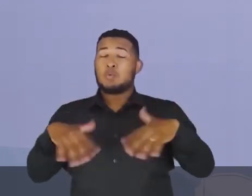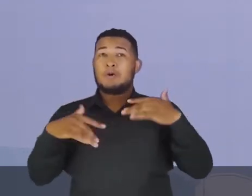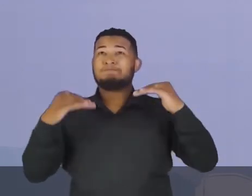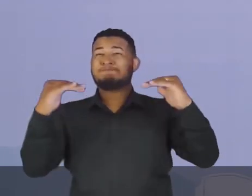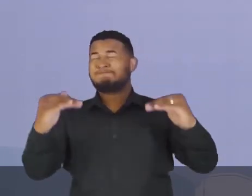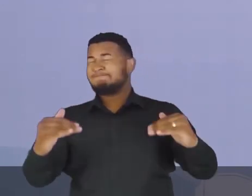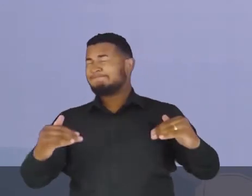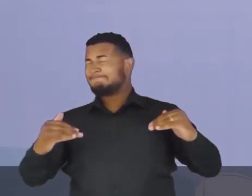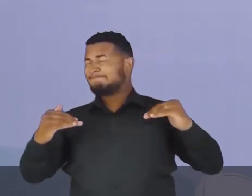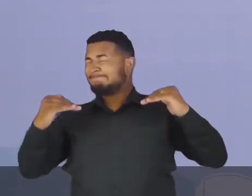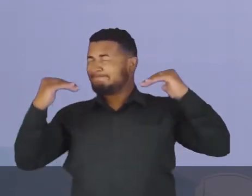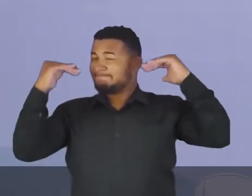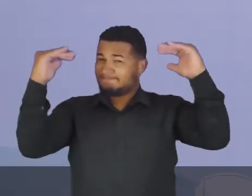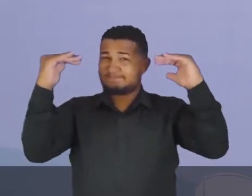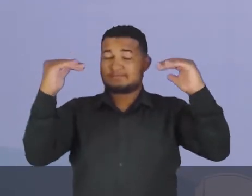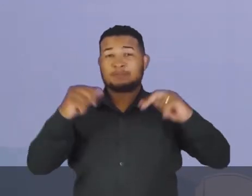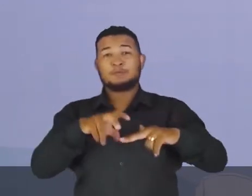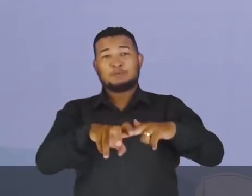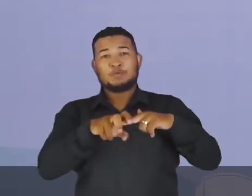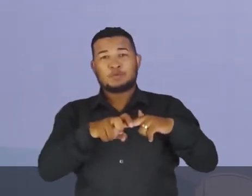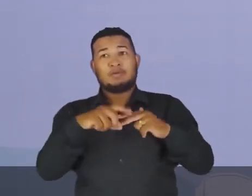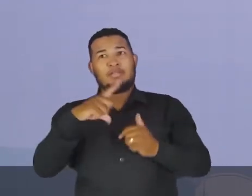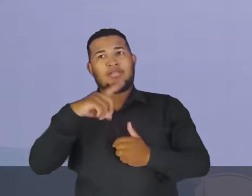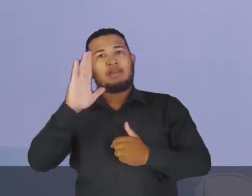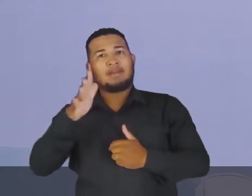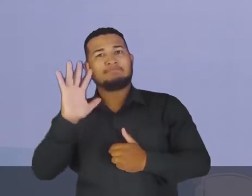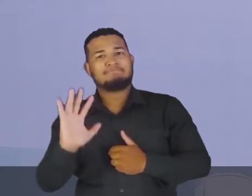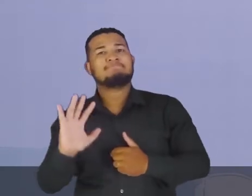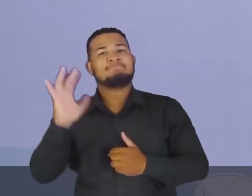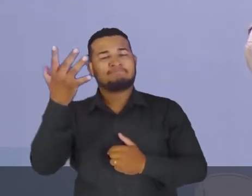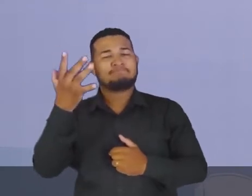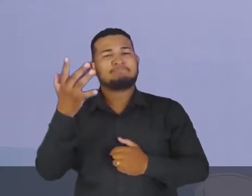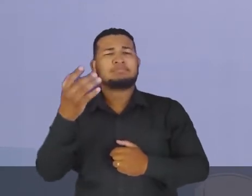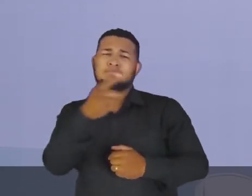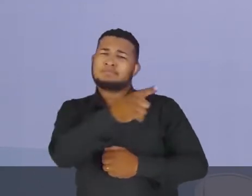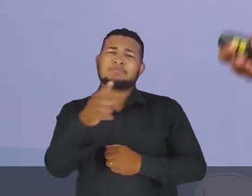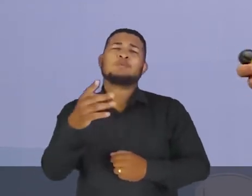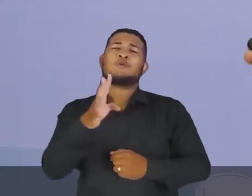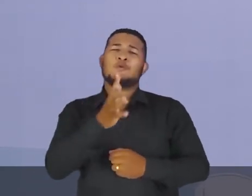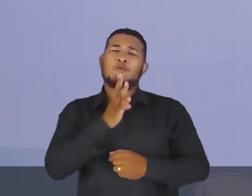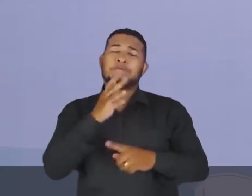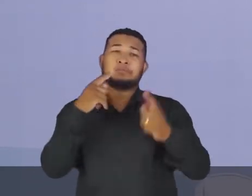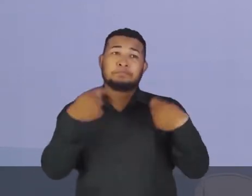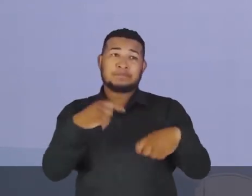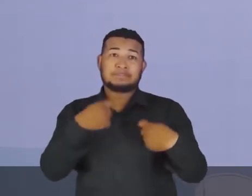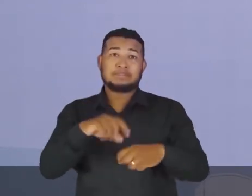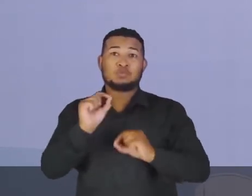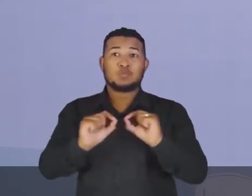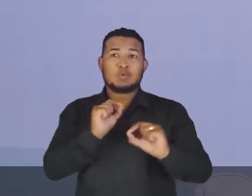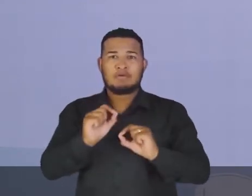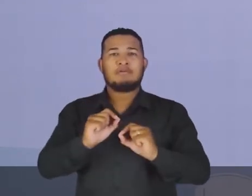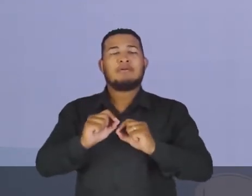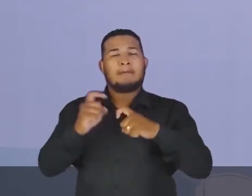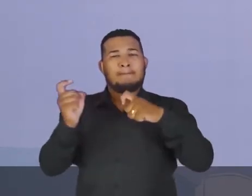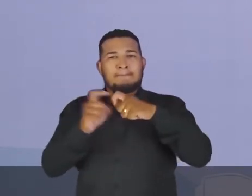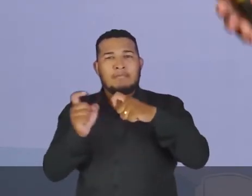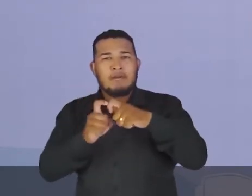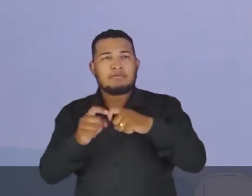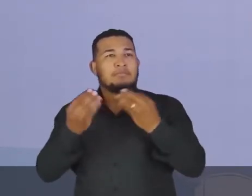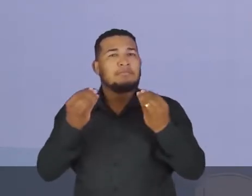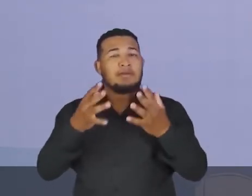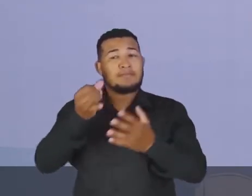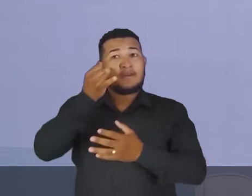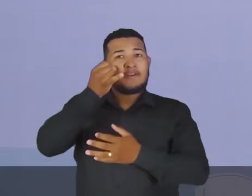muitíssimo elevado. Então, já é uma situação, né, que você já com certeza deve procurar um médico, né, para evitar com que